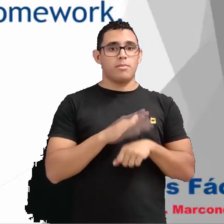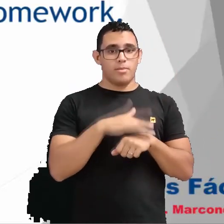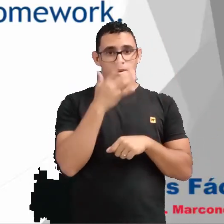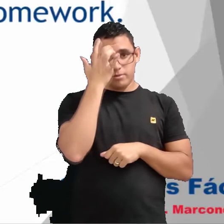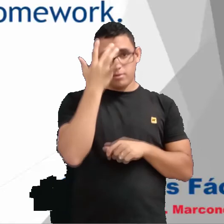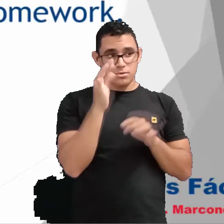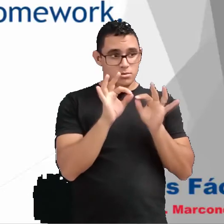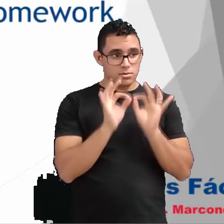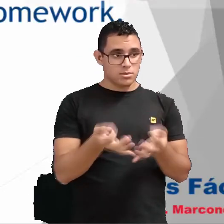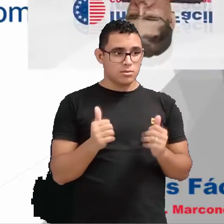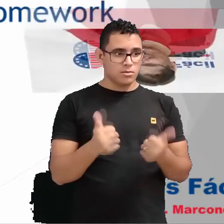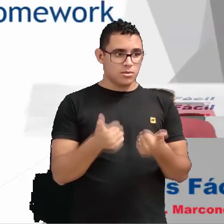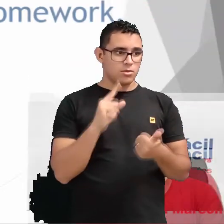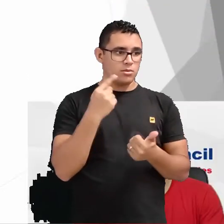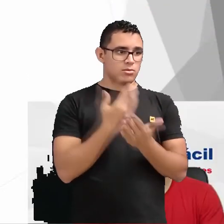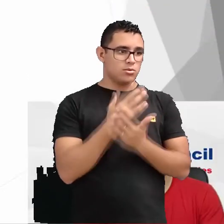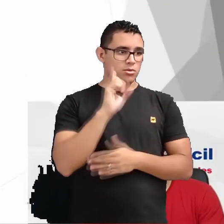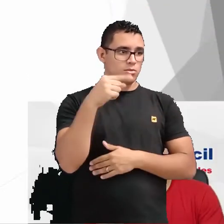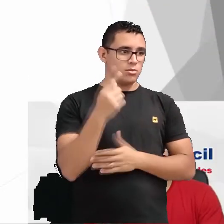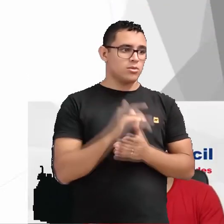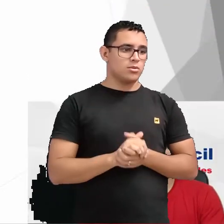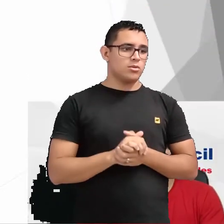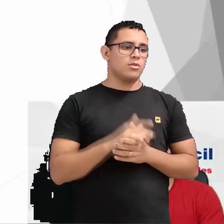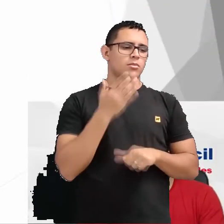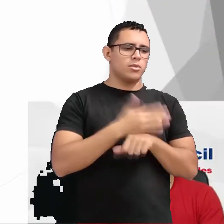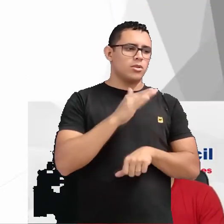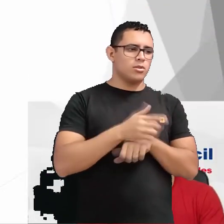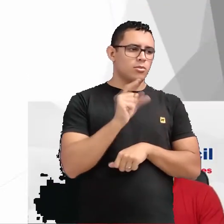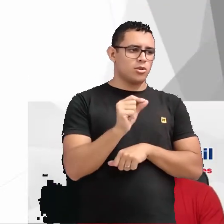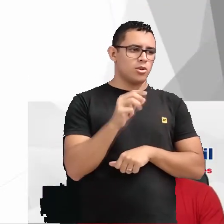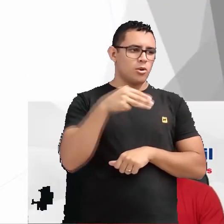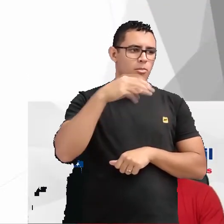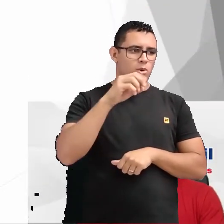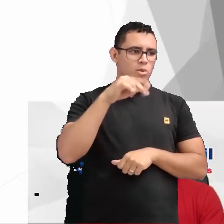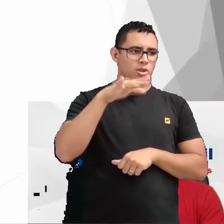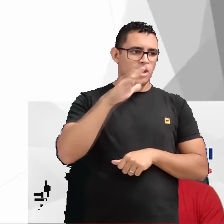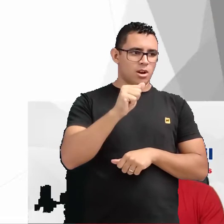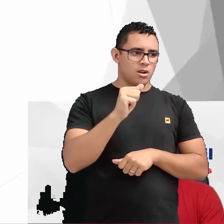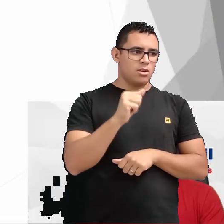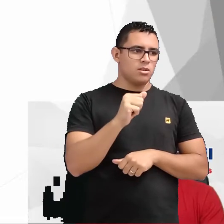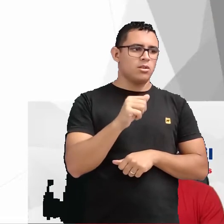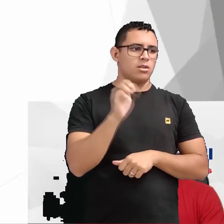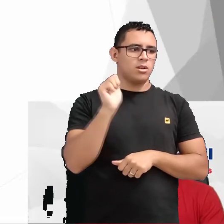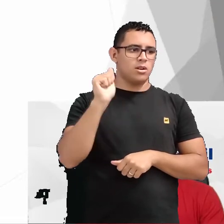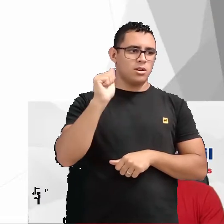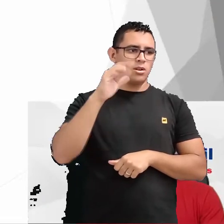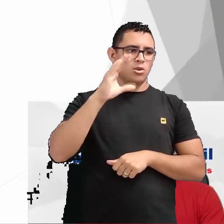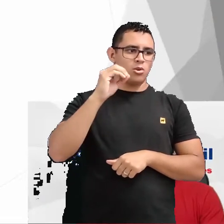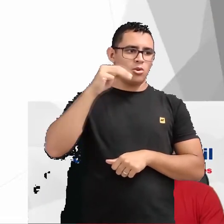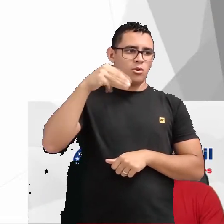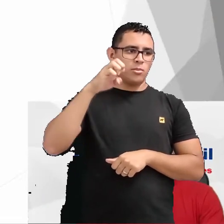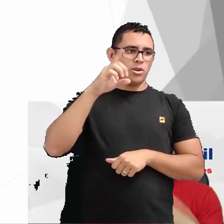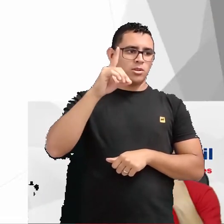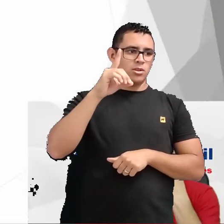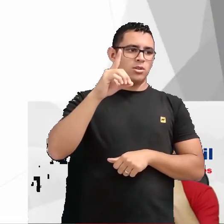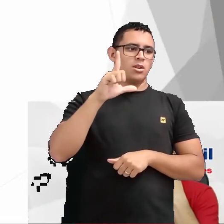mais fácil ainda, veremos na próxima aula, tá bom? Vamos praticar um pouquinho? Olha só. Monica, a comedy last night. Então, o verbo é